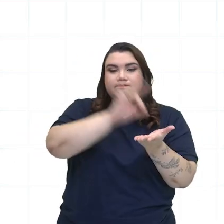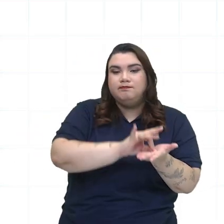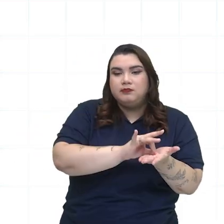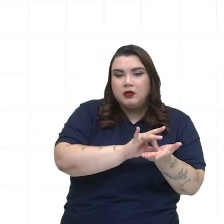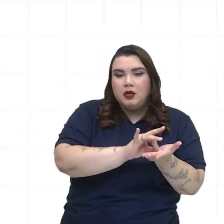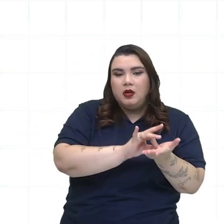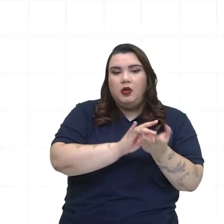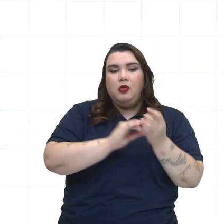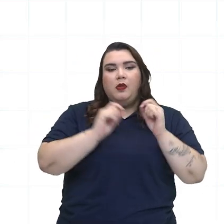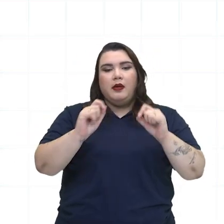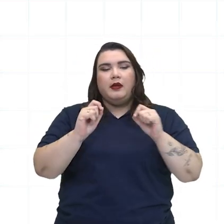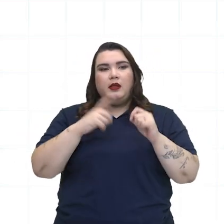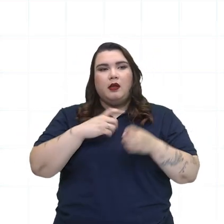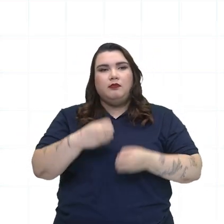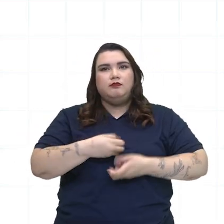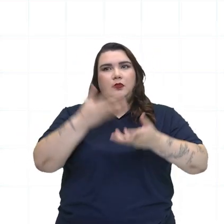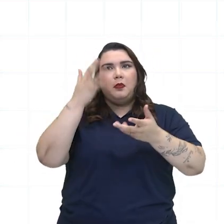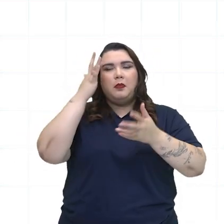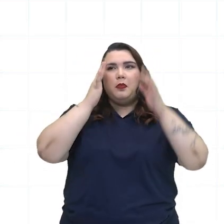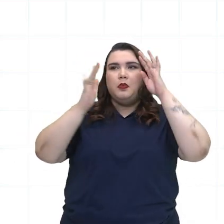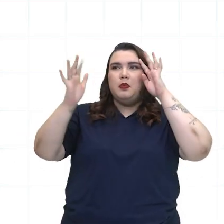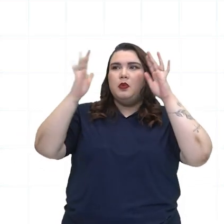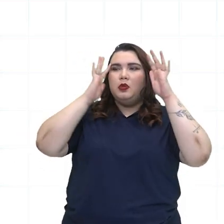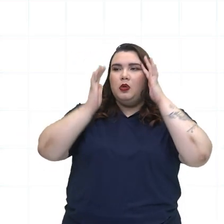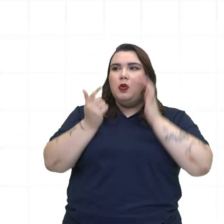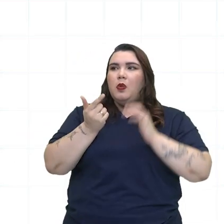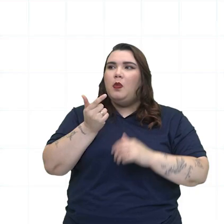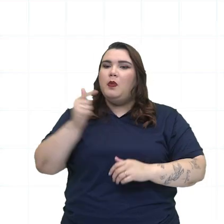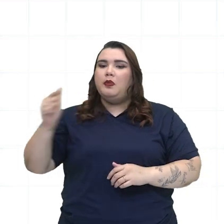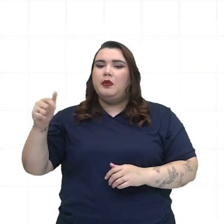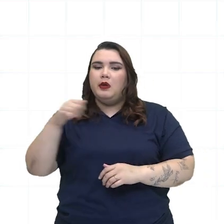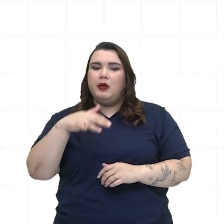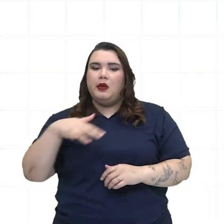onde se podia fantasiar e imaginar. A gente também